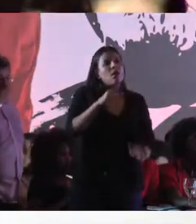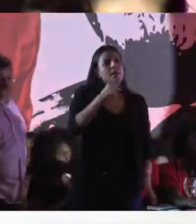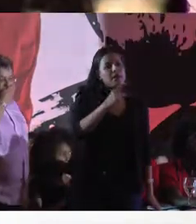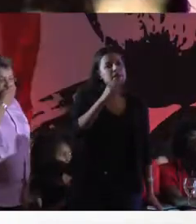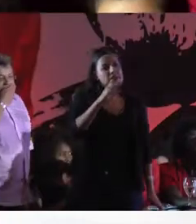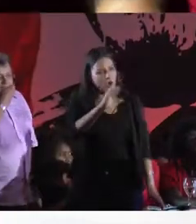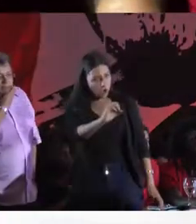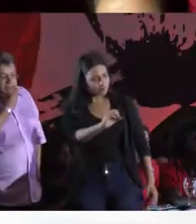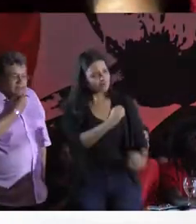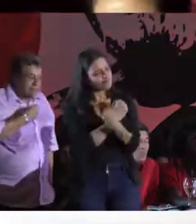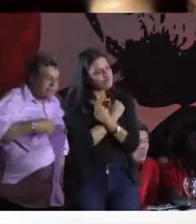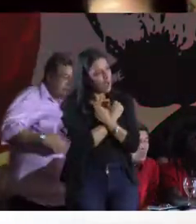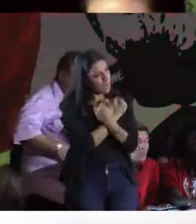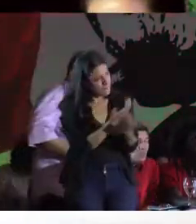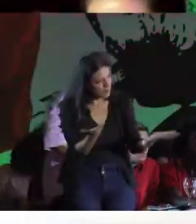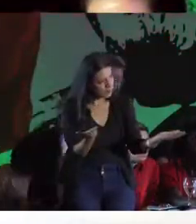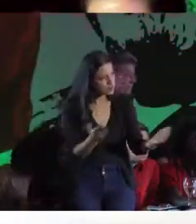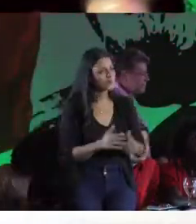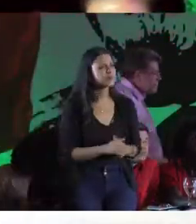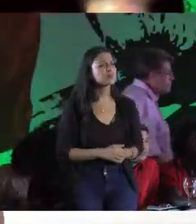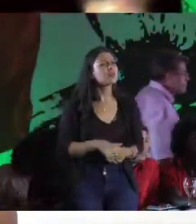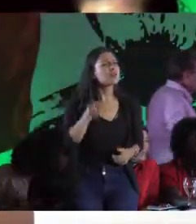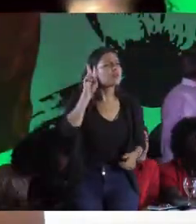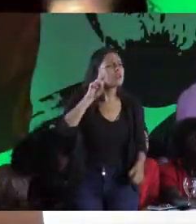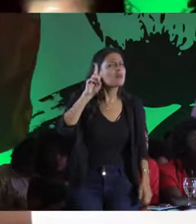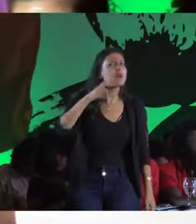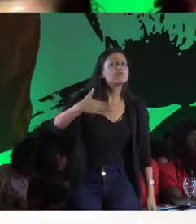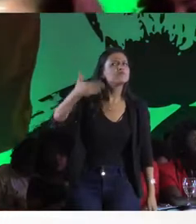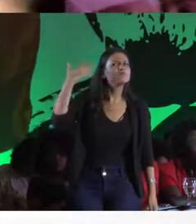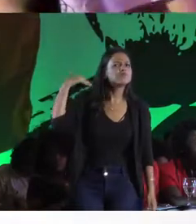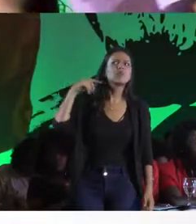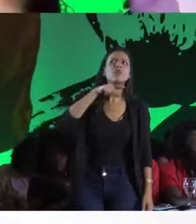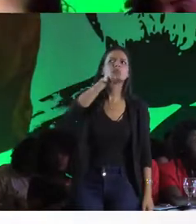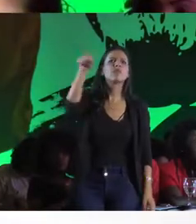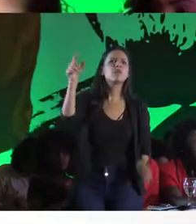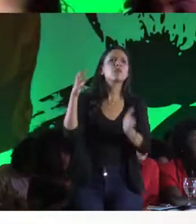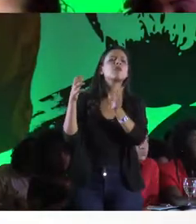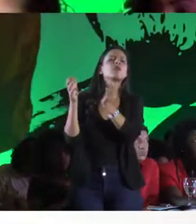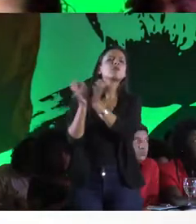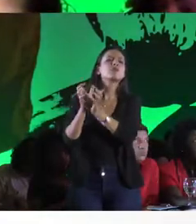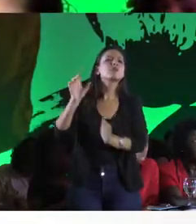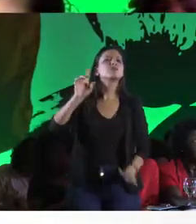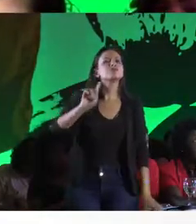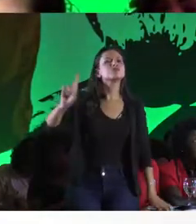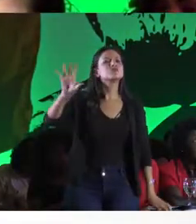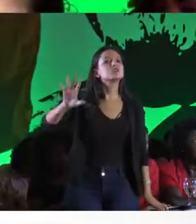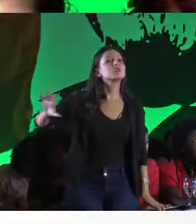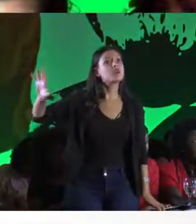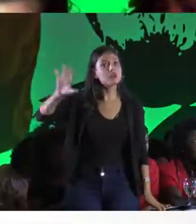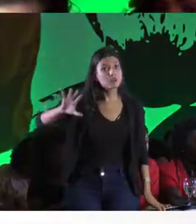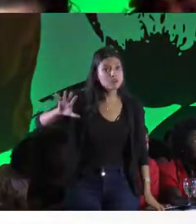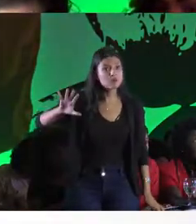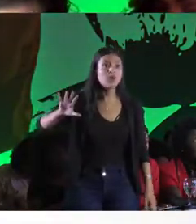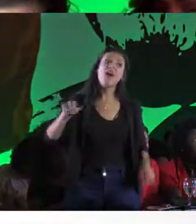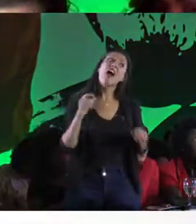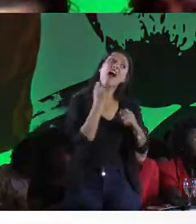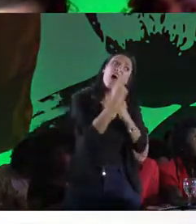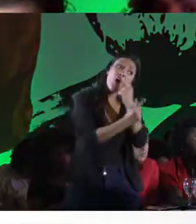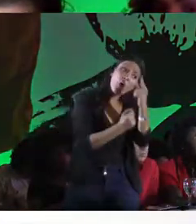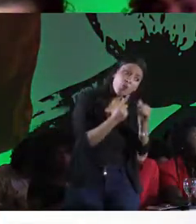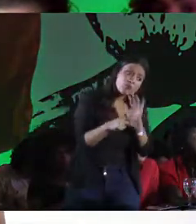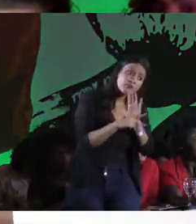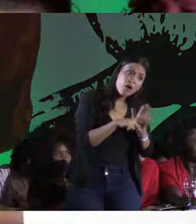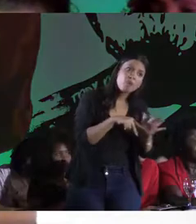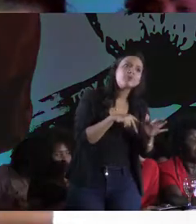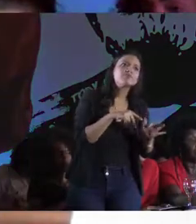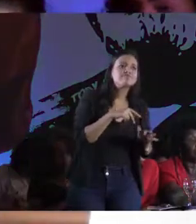nos últimos anos, uma ampla parcela da direita, e, infelizmente, até setores da direita, da esquerda, que se